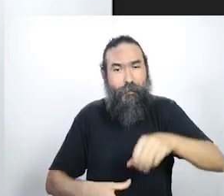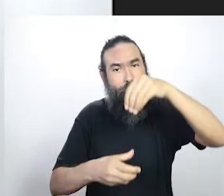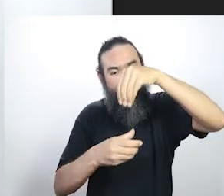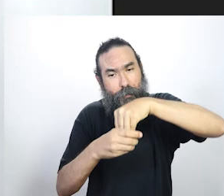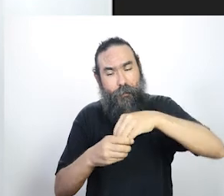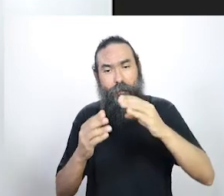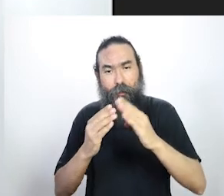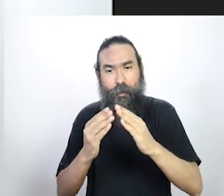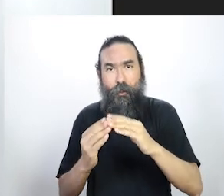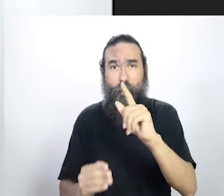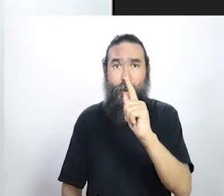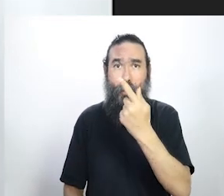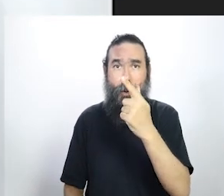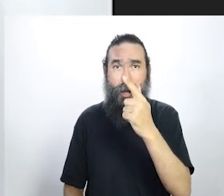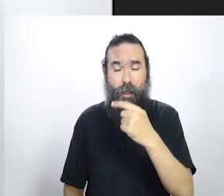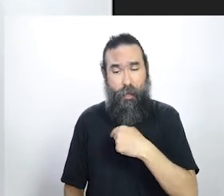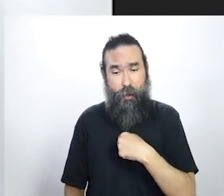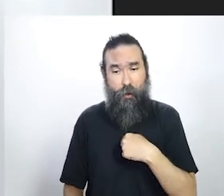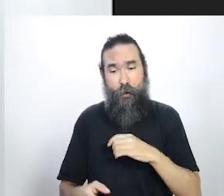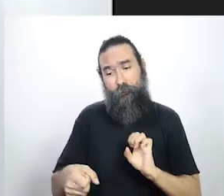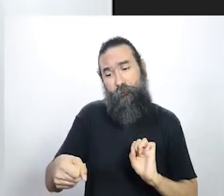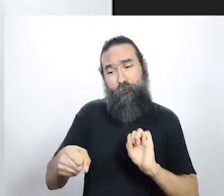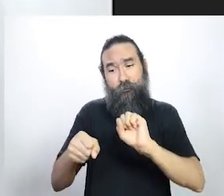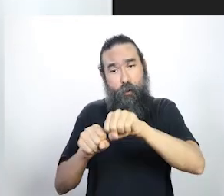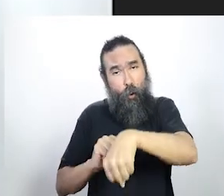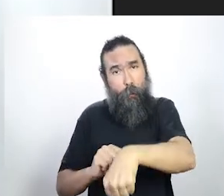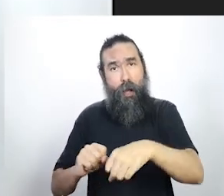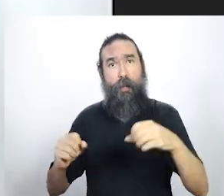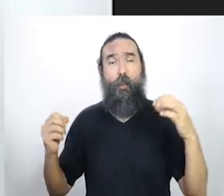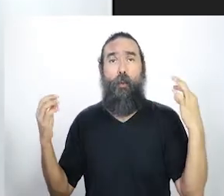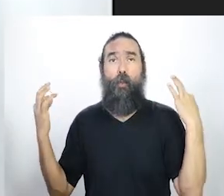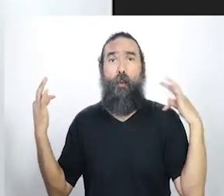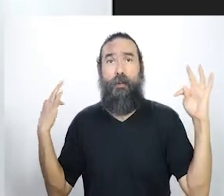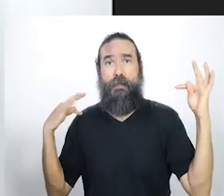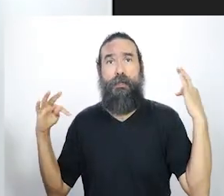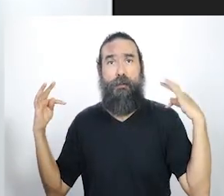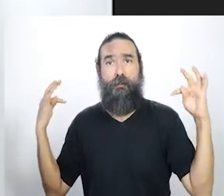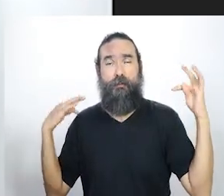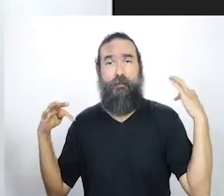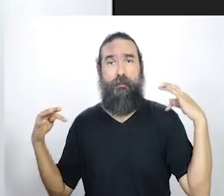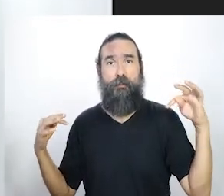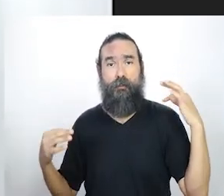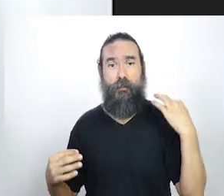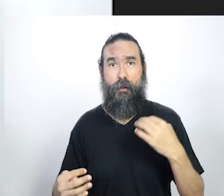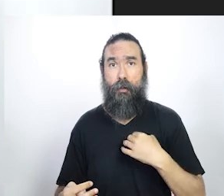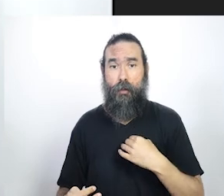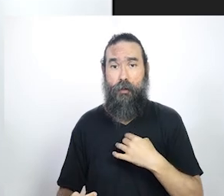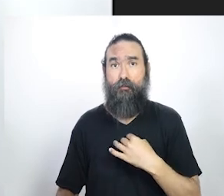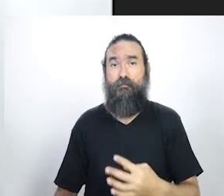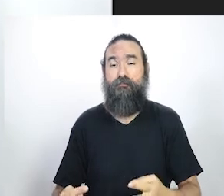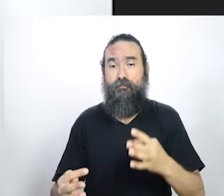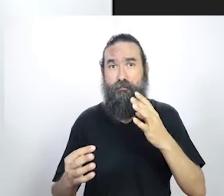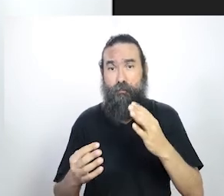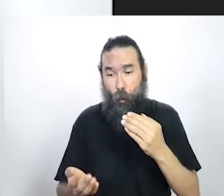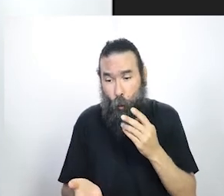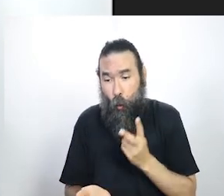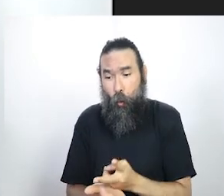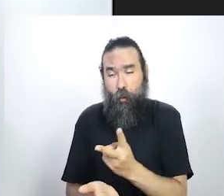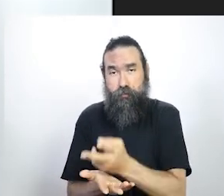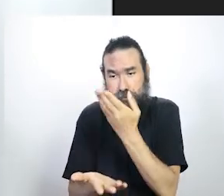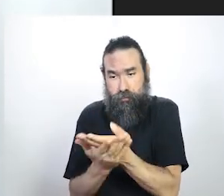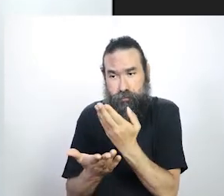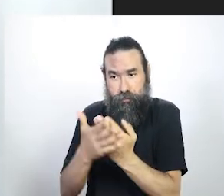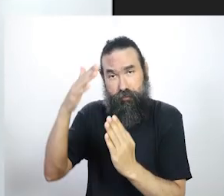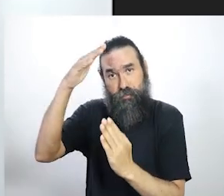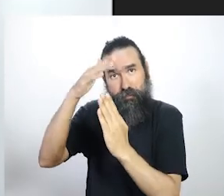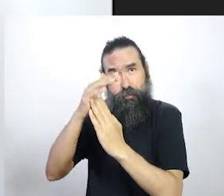Sou formada em turismo, tenho uma especialização em história da cultura afro-brasileira e a minha